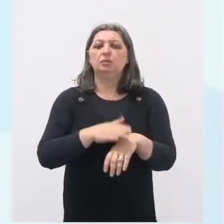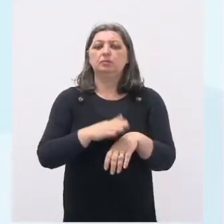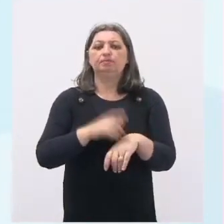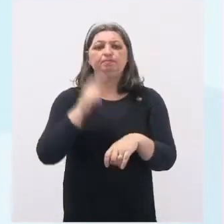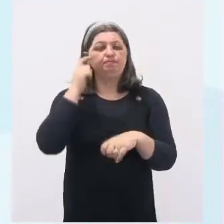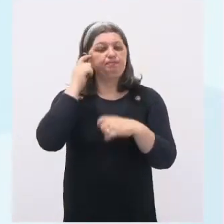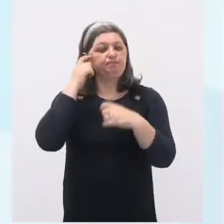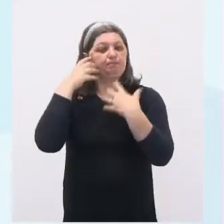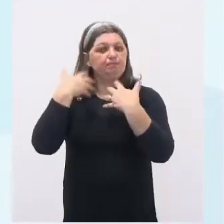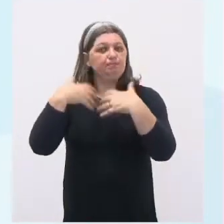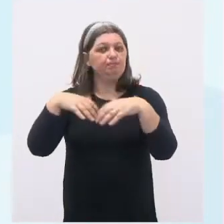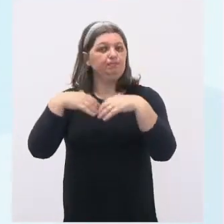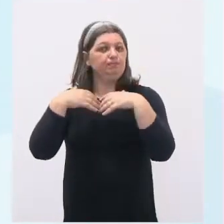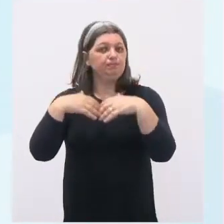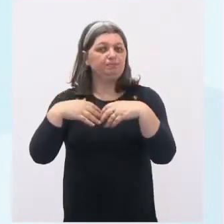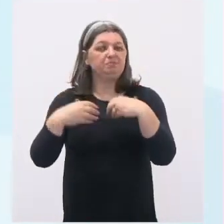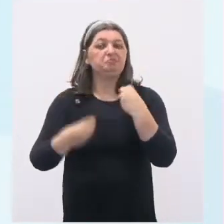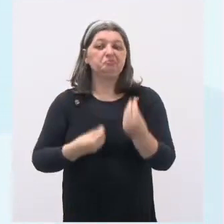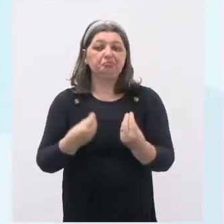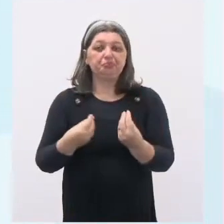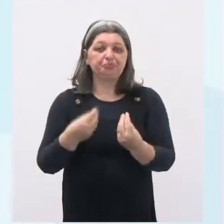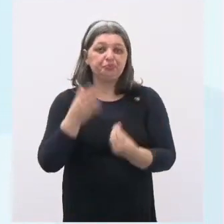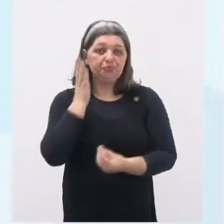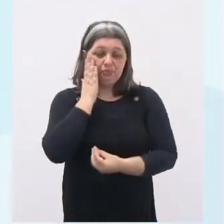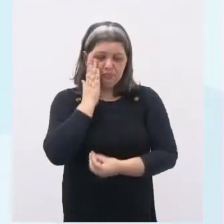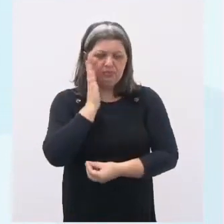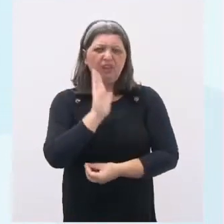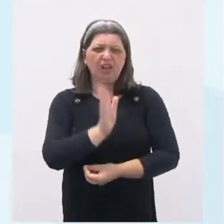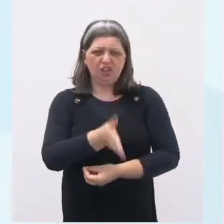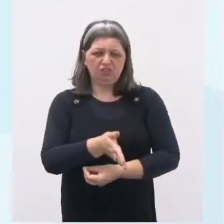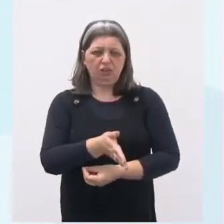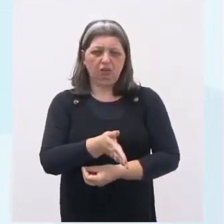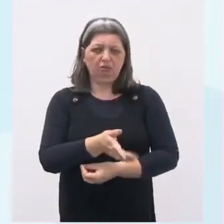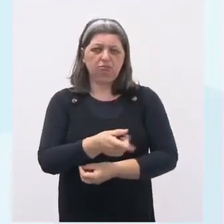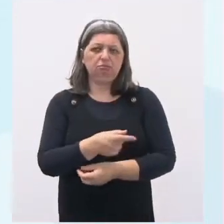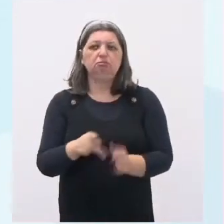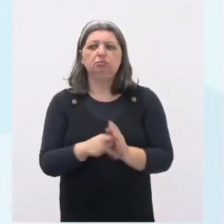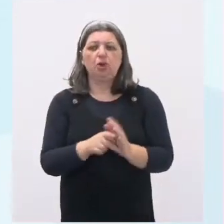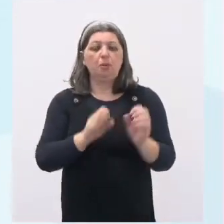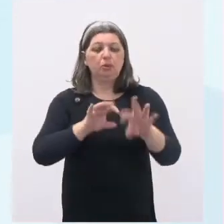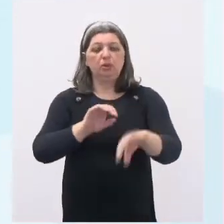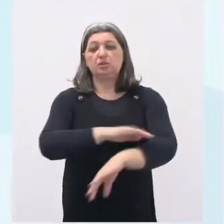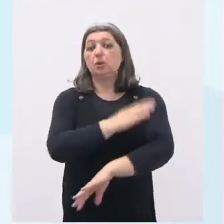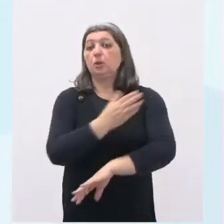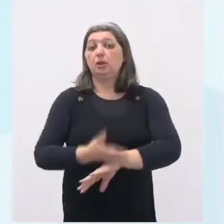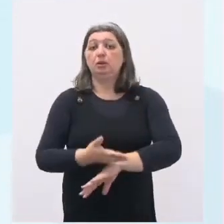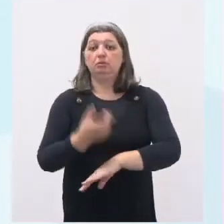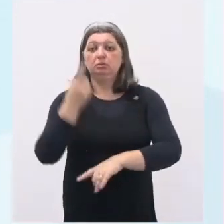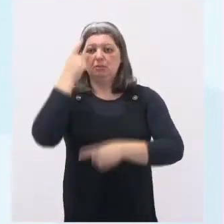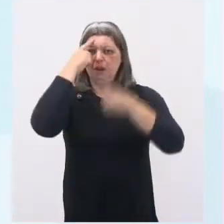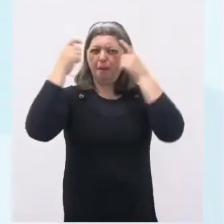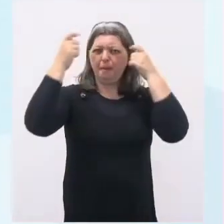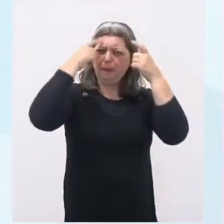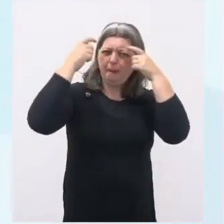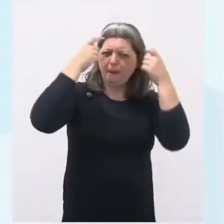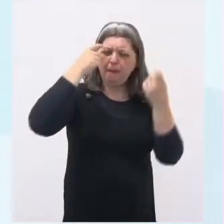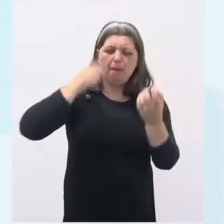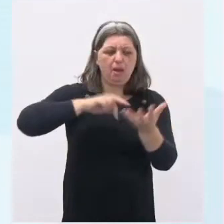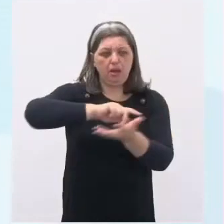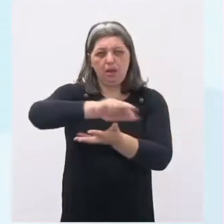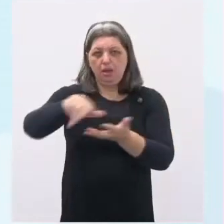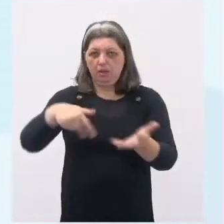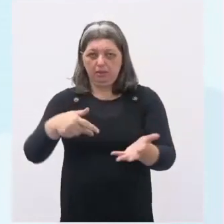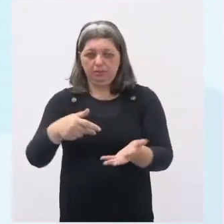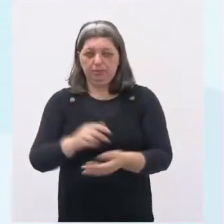essa reflexão. O que nós já sabemos sobre essa educação integral? Vamos tentar fazer uma chuva de ideias. Vamos trazer